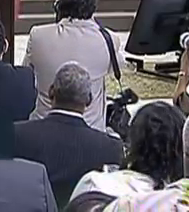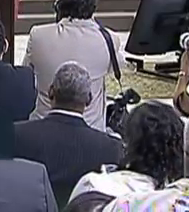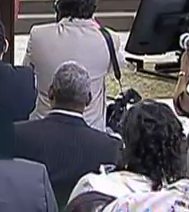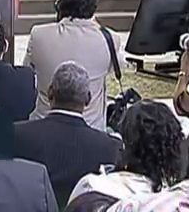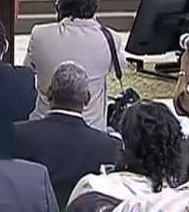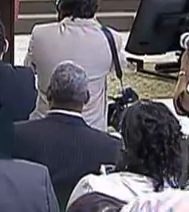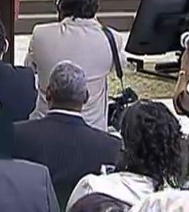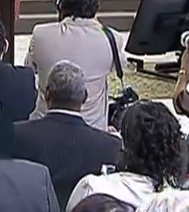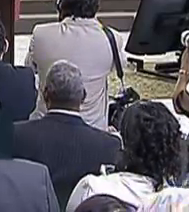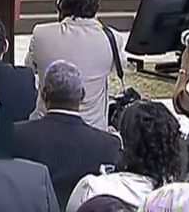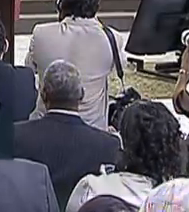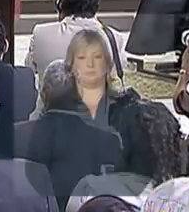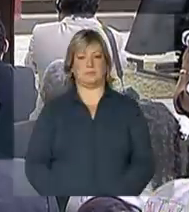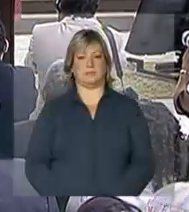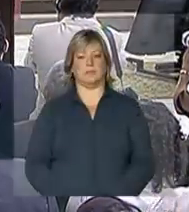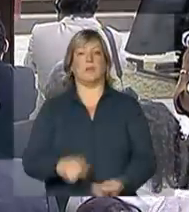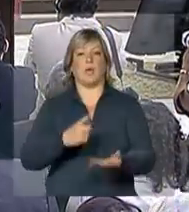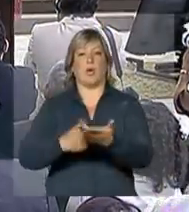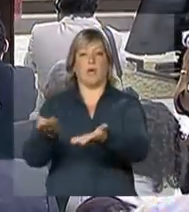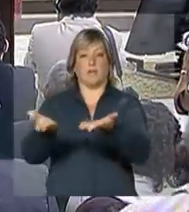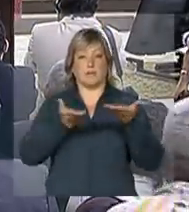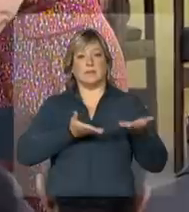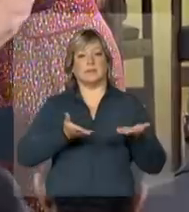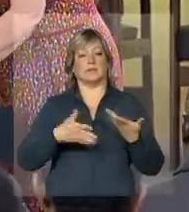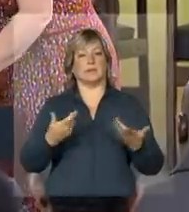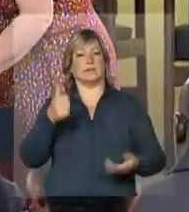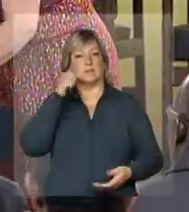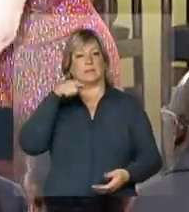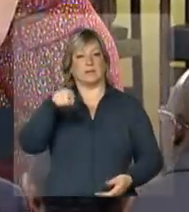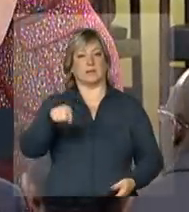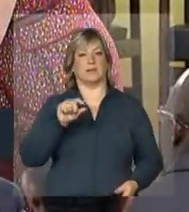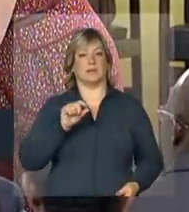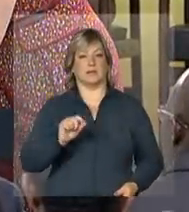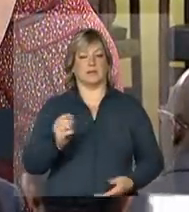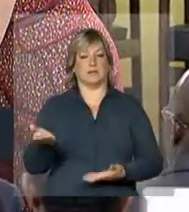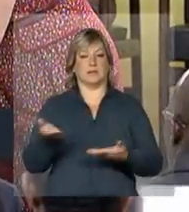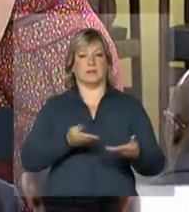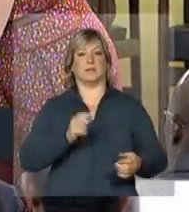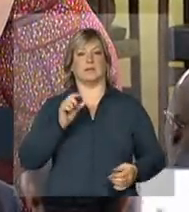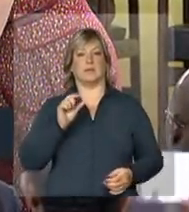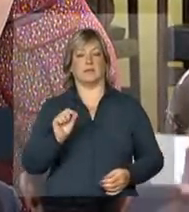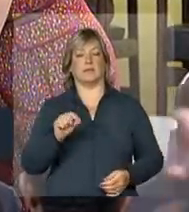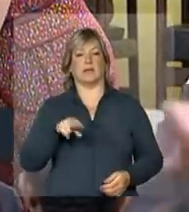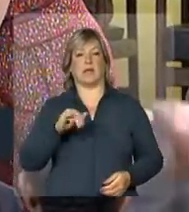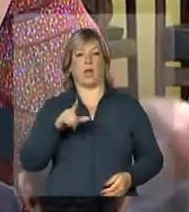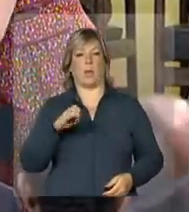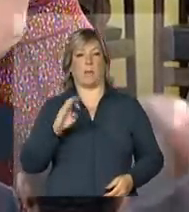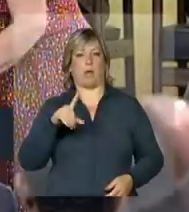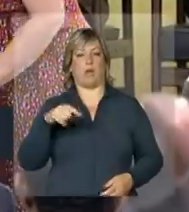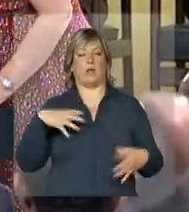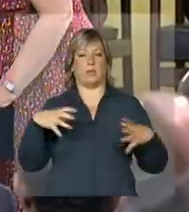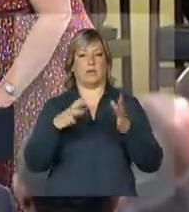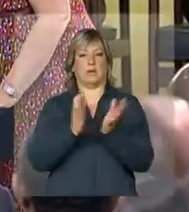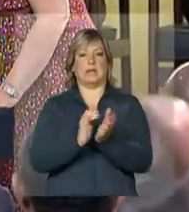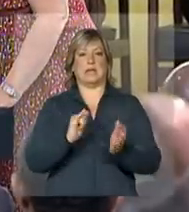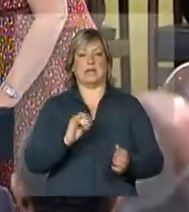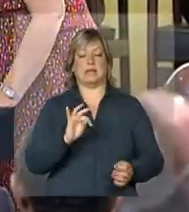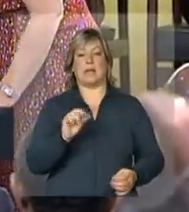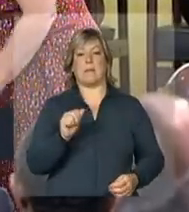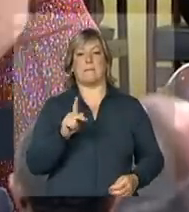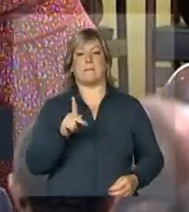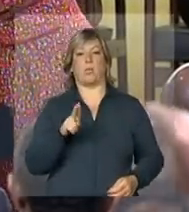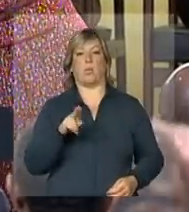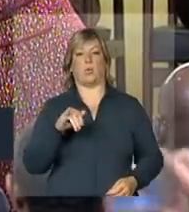Piauí convidamos então a senhora Maria Rosalina dos Santos da Coordenação executiva quilombola da comunidade de Tapuio